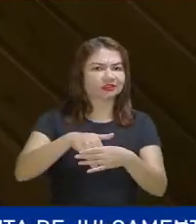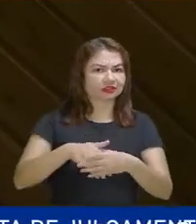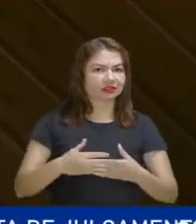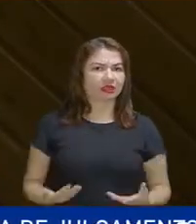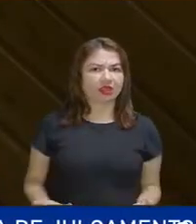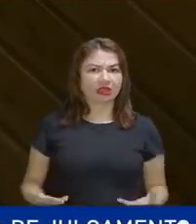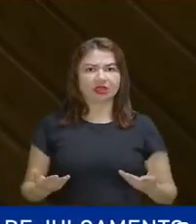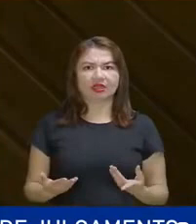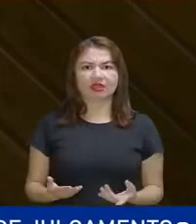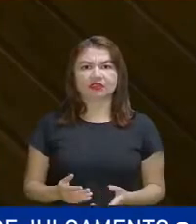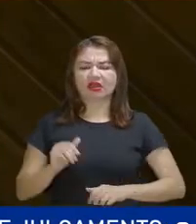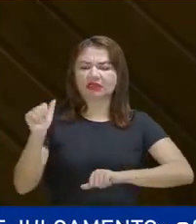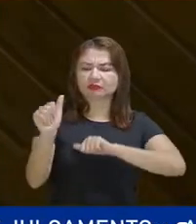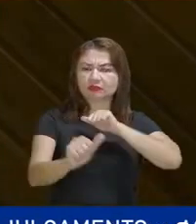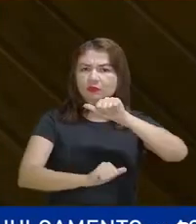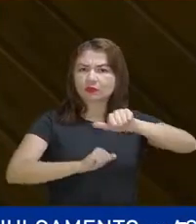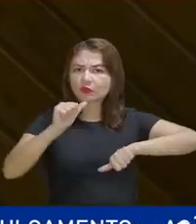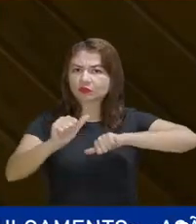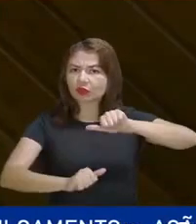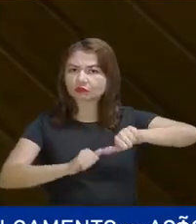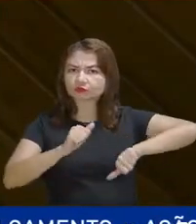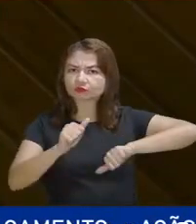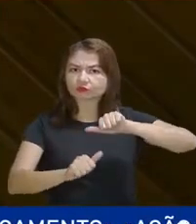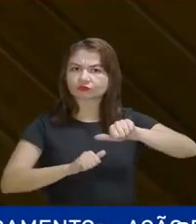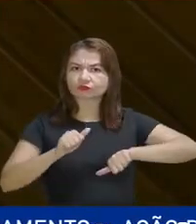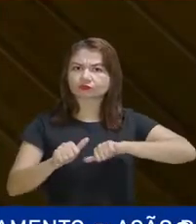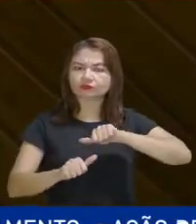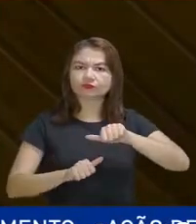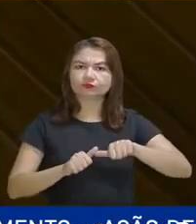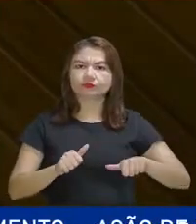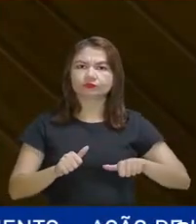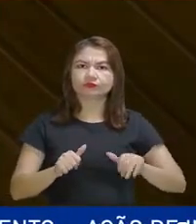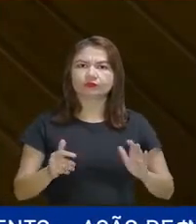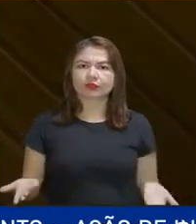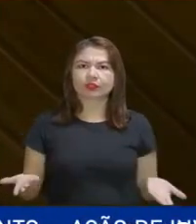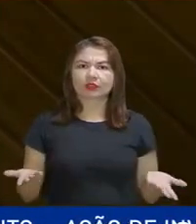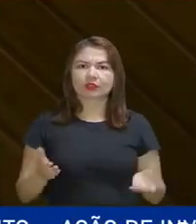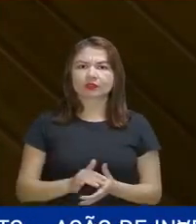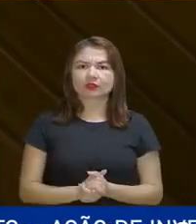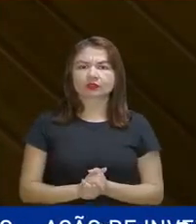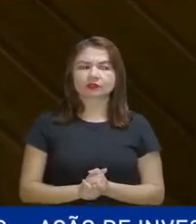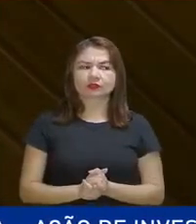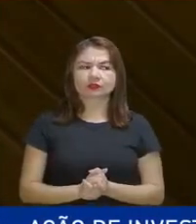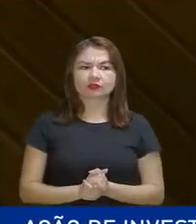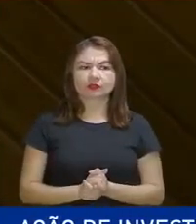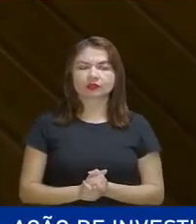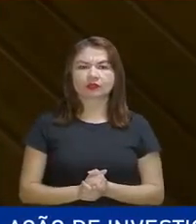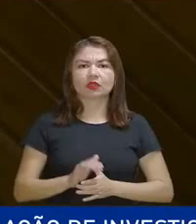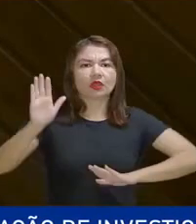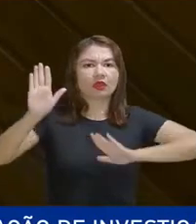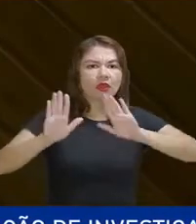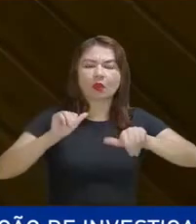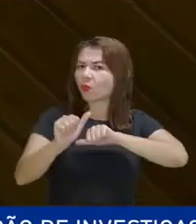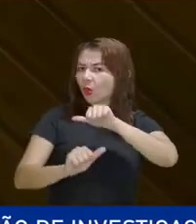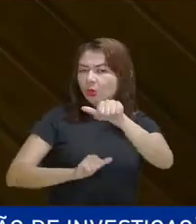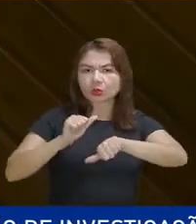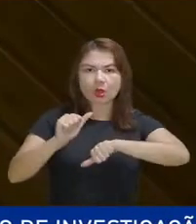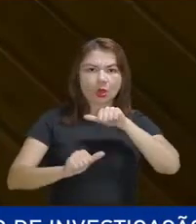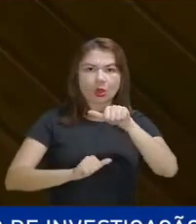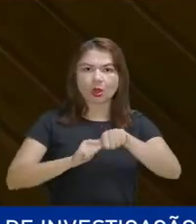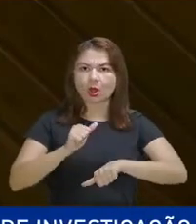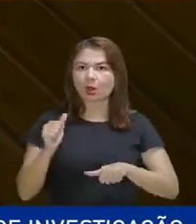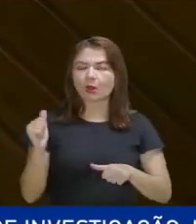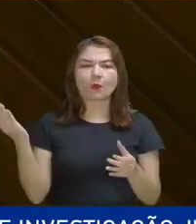eleitorais alteraram, de alguma forma, perdão, Excelência, que esses processos licitatórios alteraram, de alguma forma,